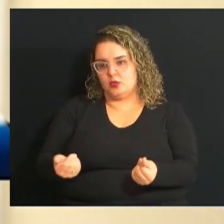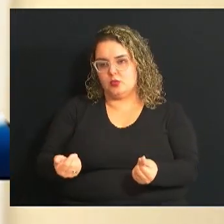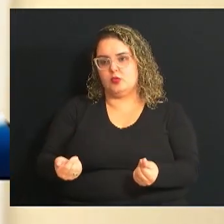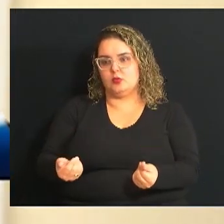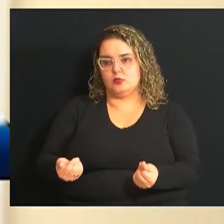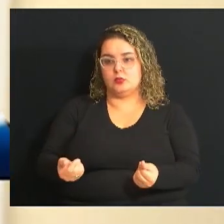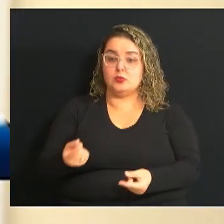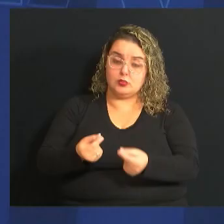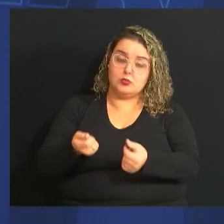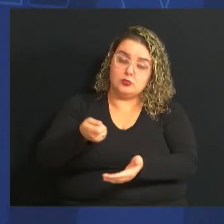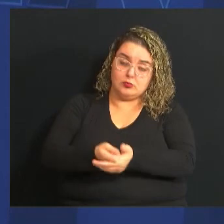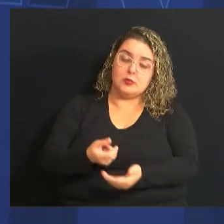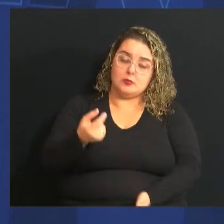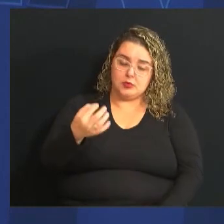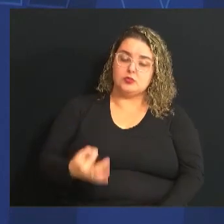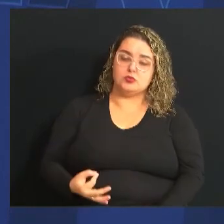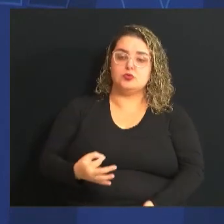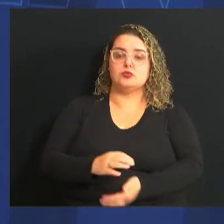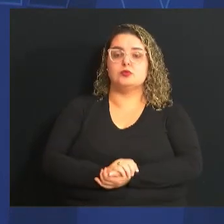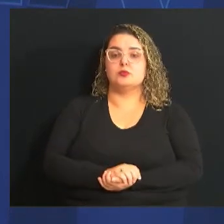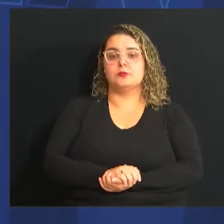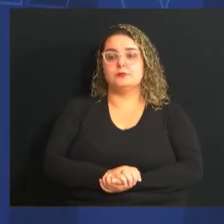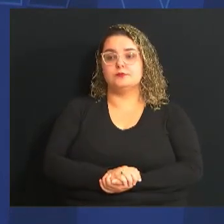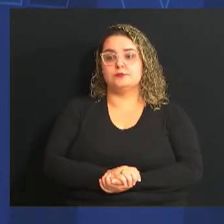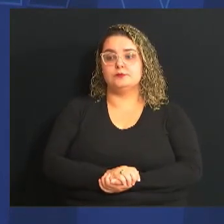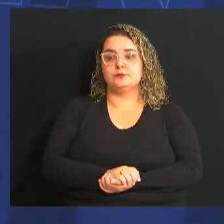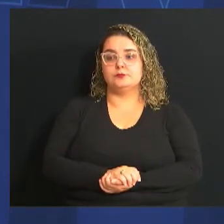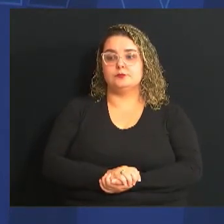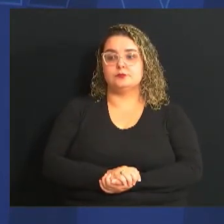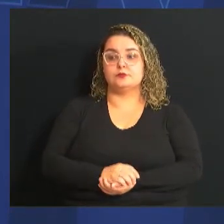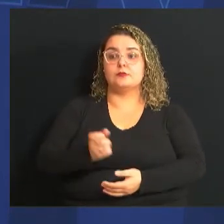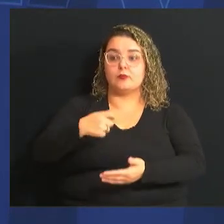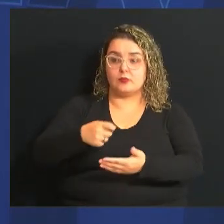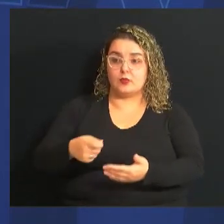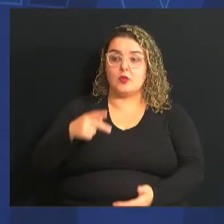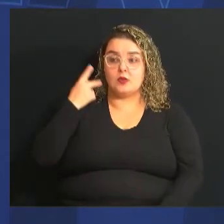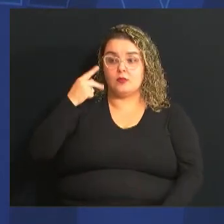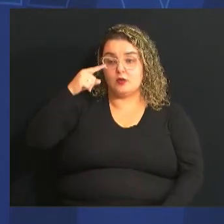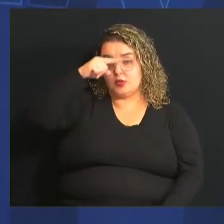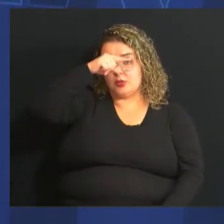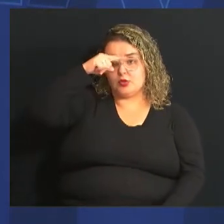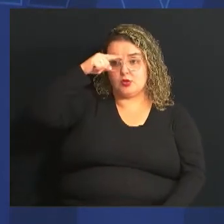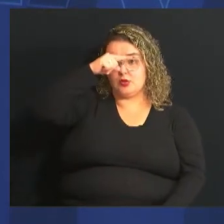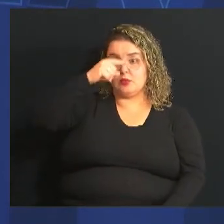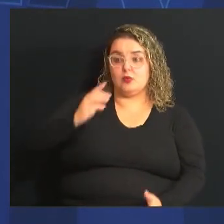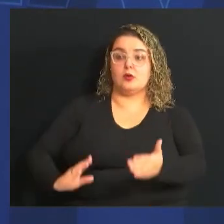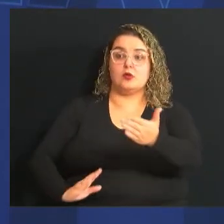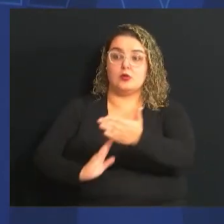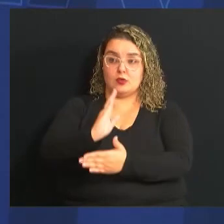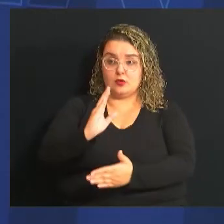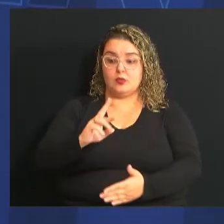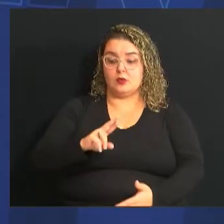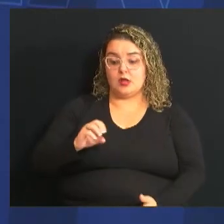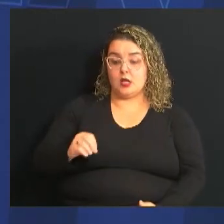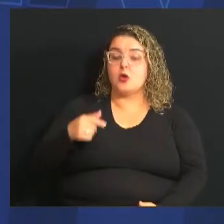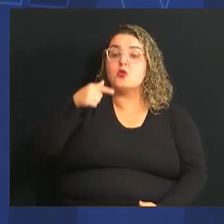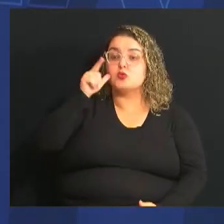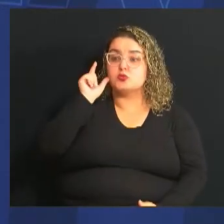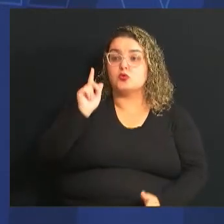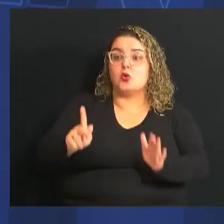o papel dessas duas entidades, né? E segundo, o projeto prevê também a alteração do sistema